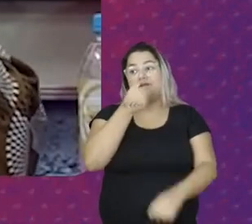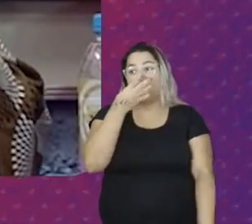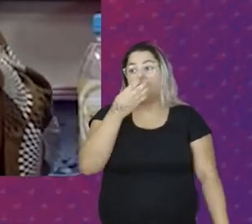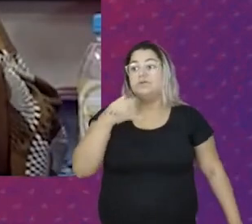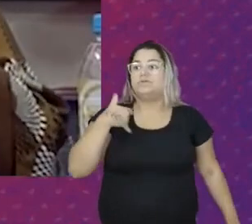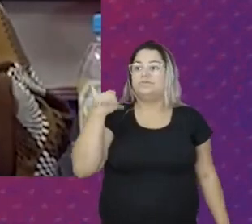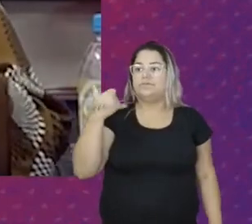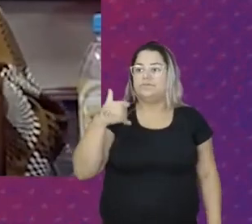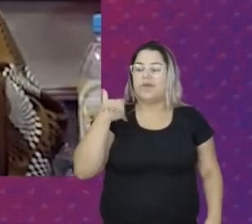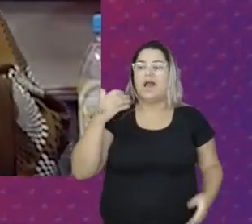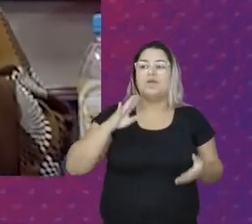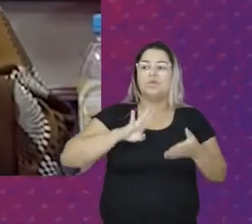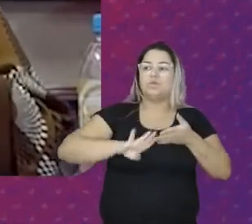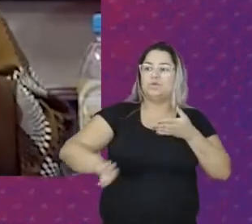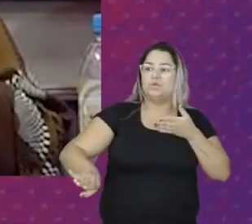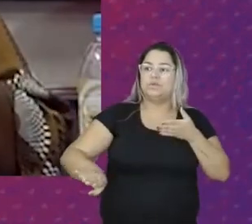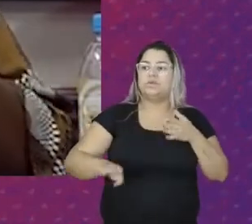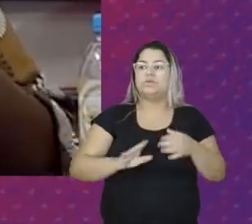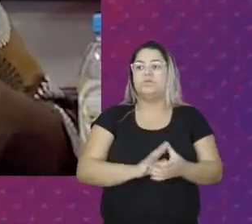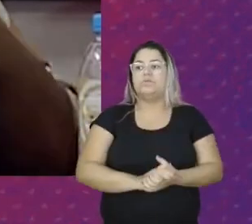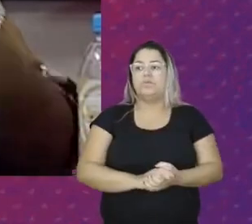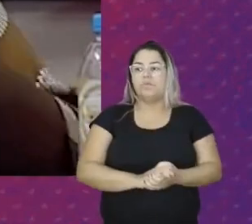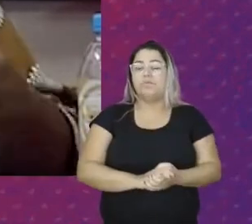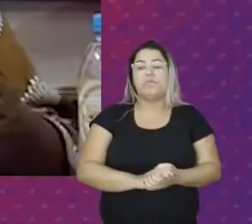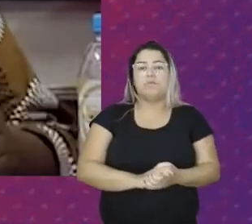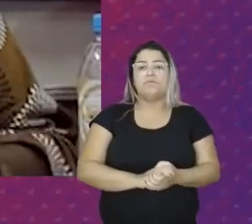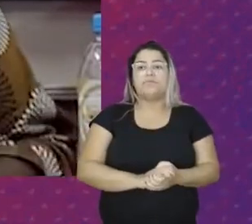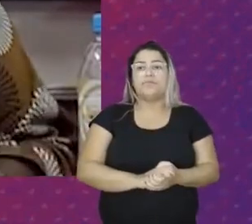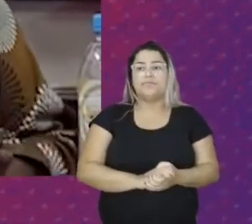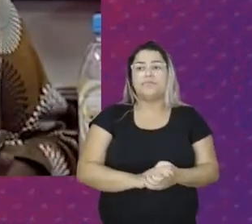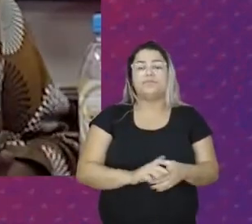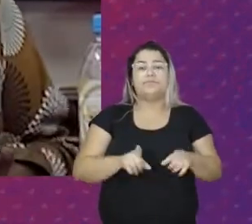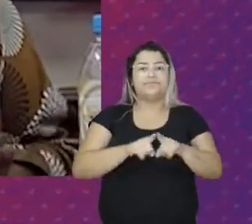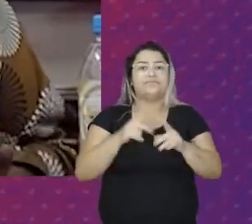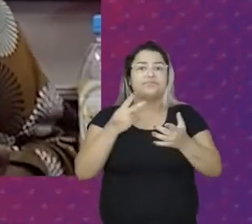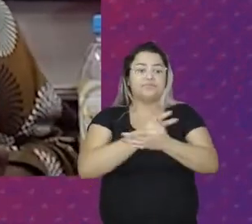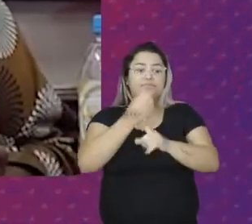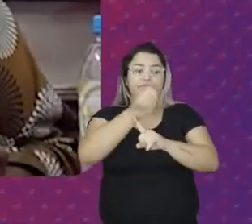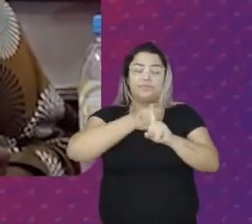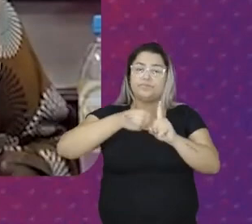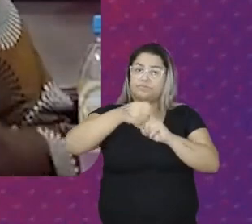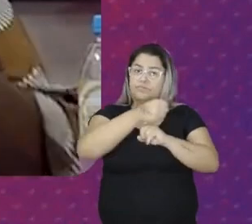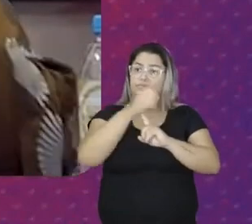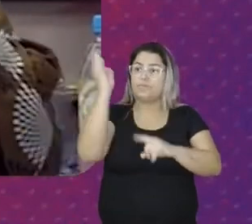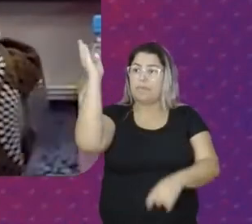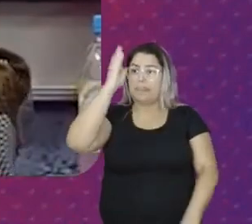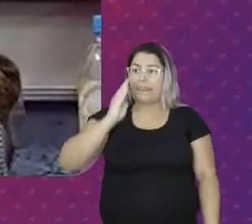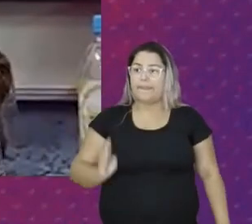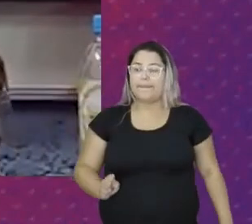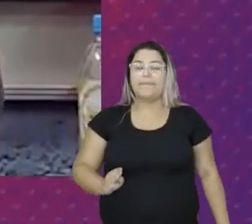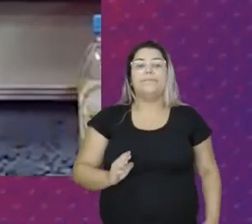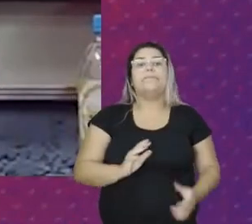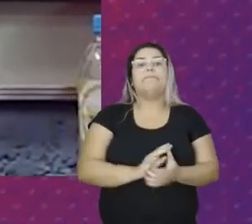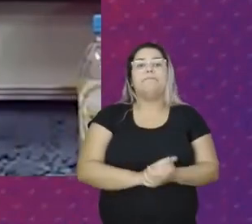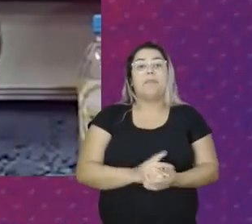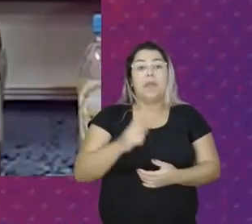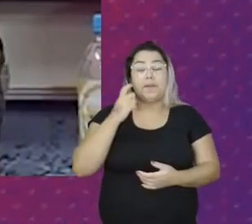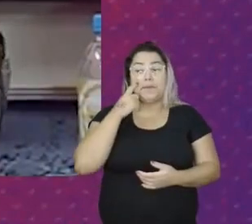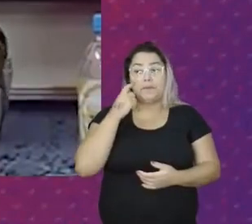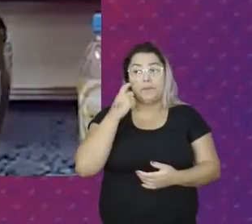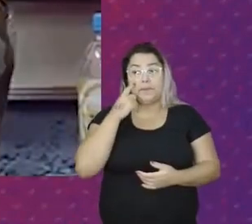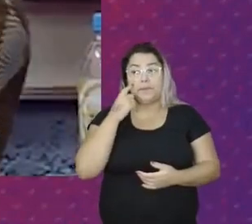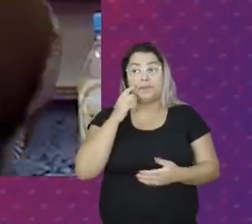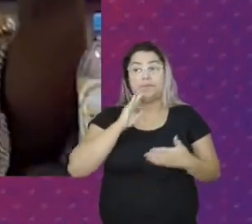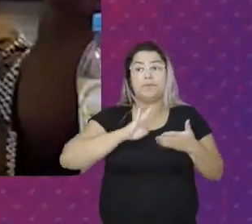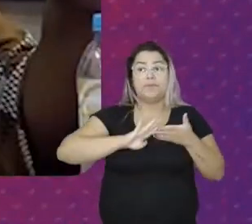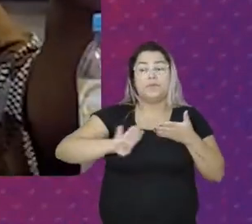É a exclusão na qual se instituiu a sociedade brasileira. Então, veja bem,